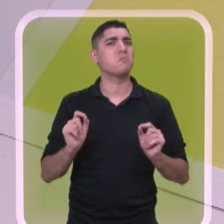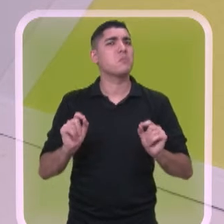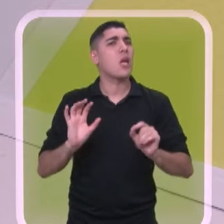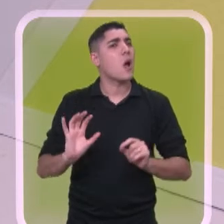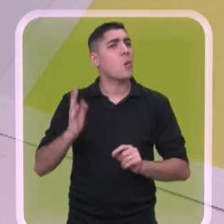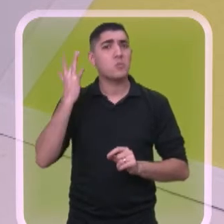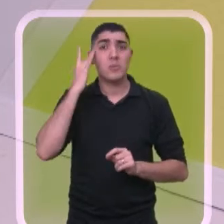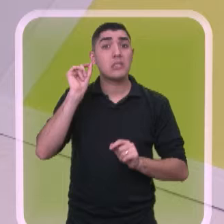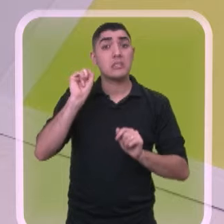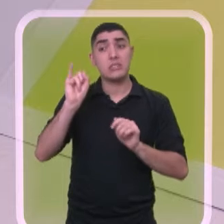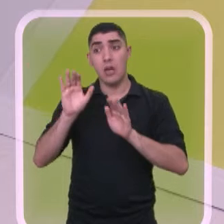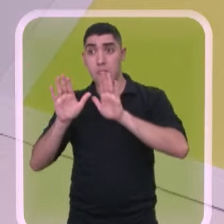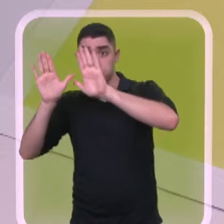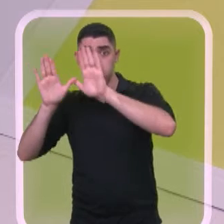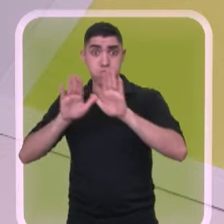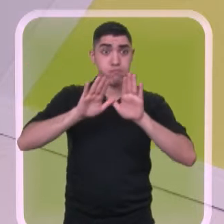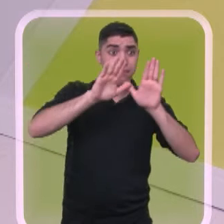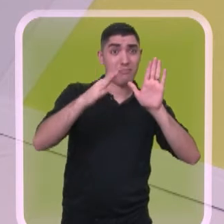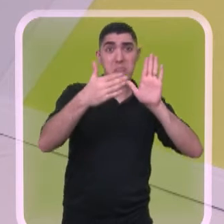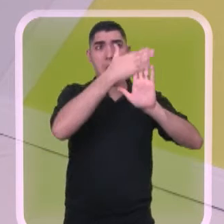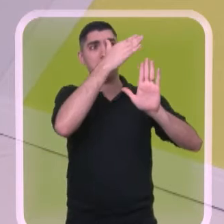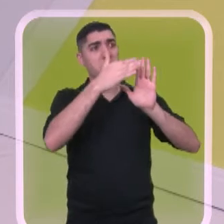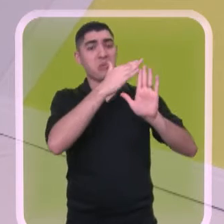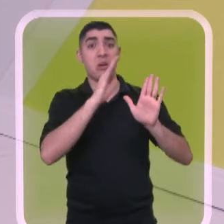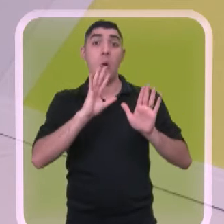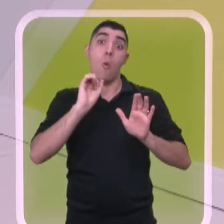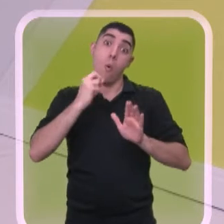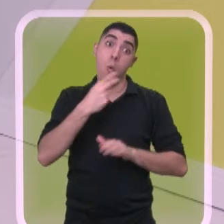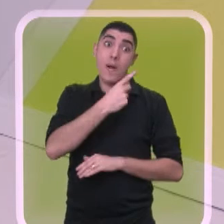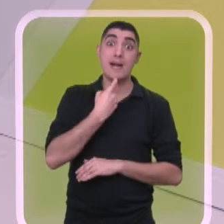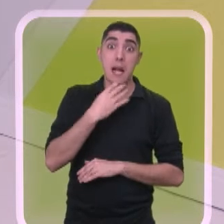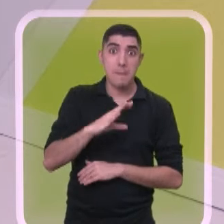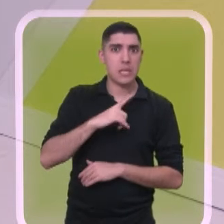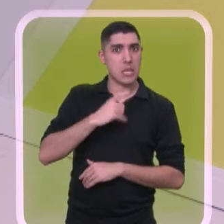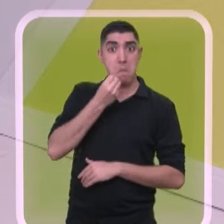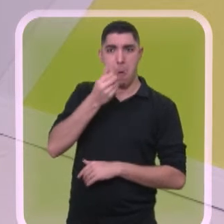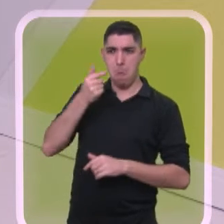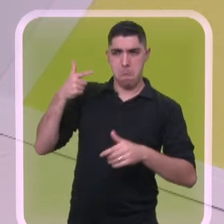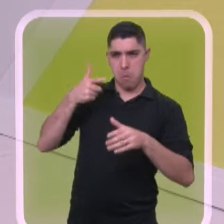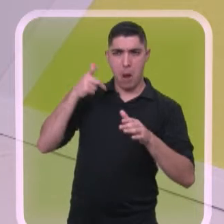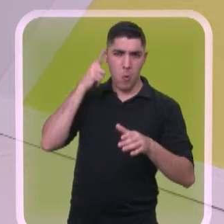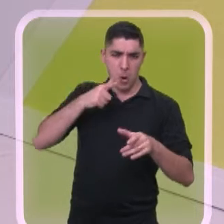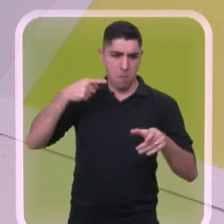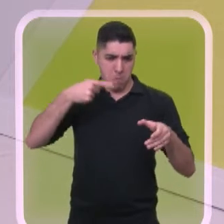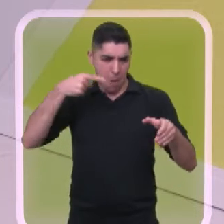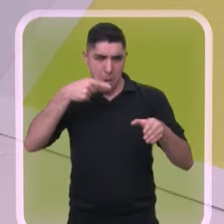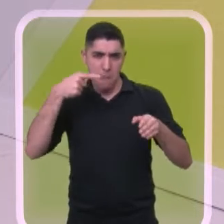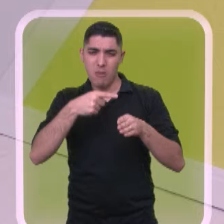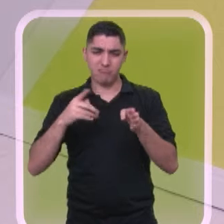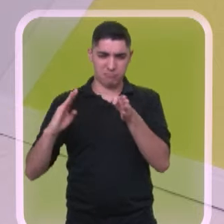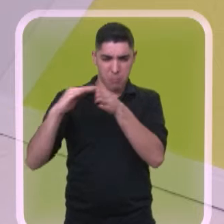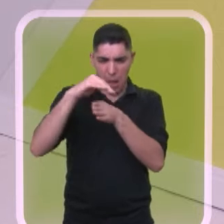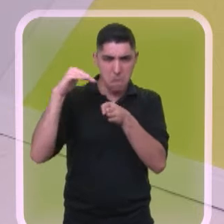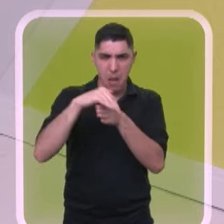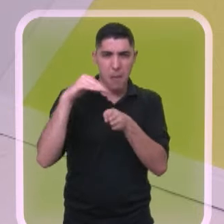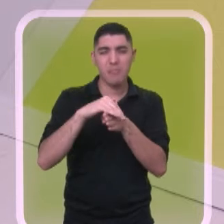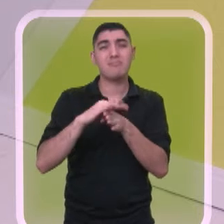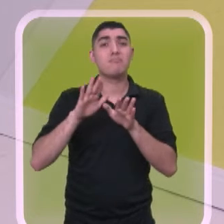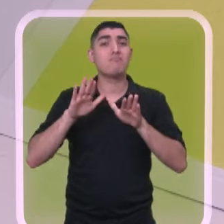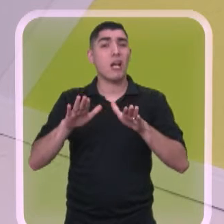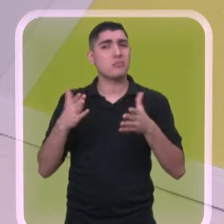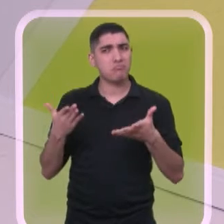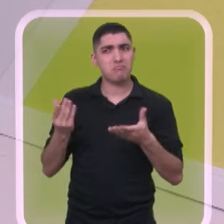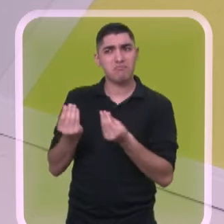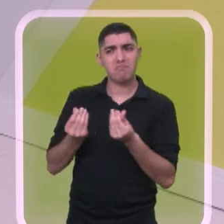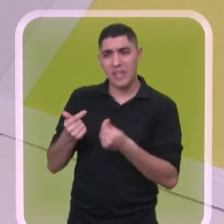equipe do vôlei Renata, a equipe do Campinas estava muito bem, o ataque do São José também não funcionou tão bem assim, por um placar tão baixo. No primeiro set